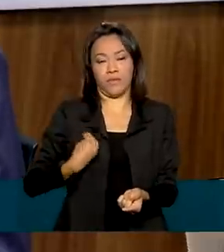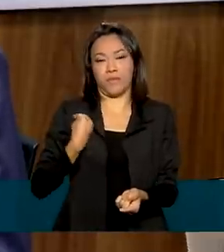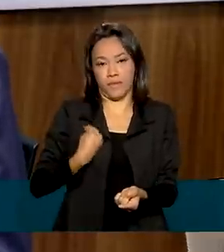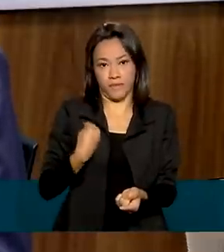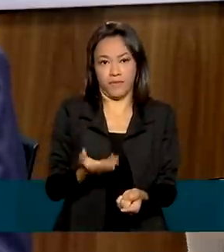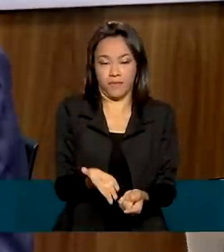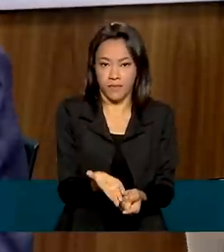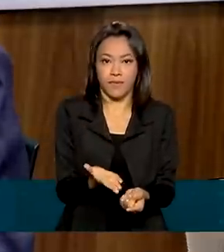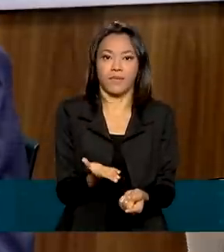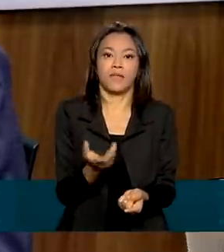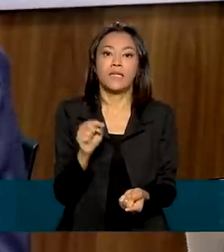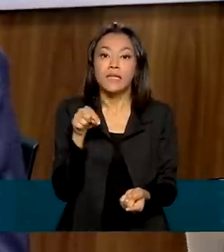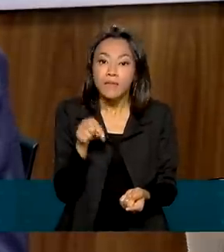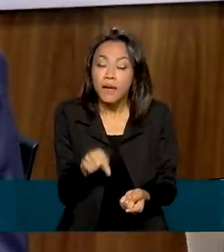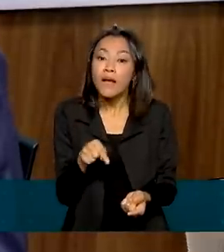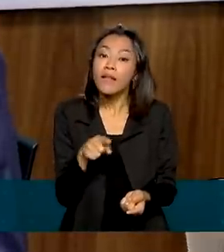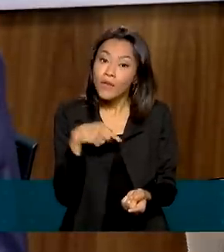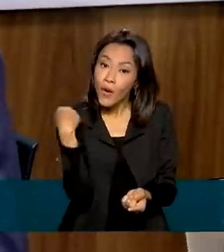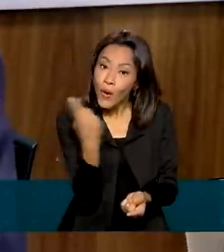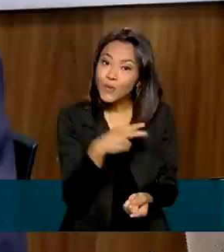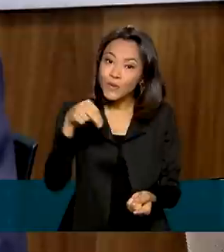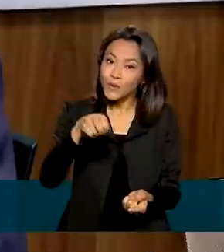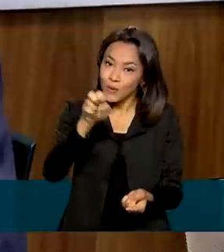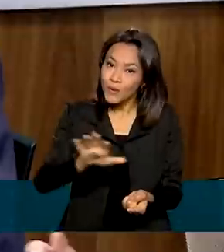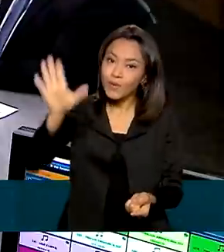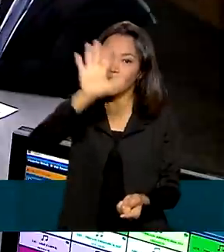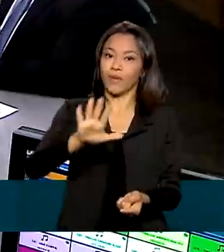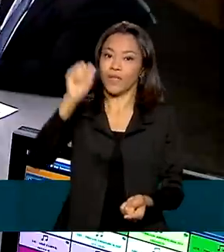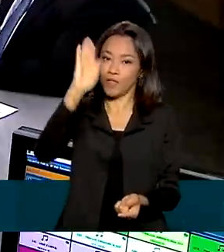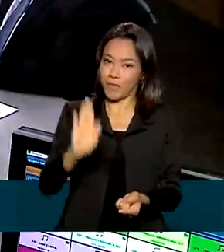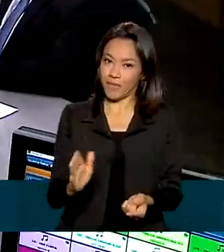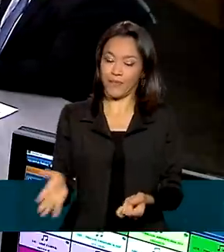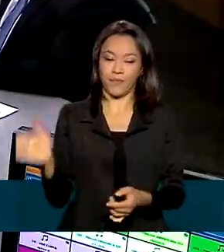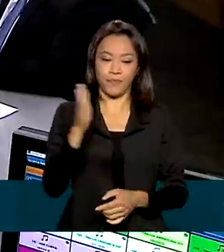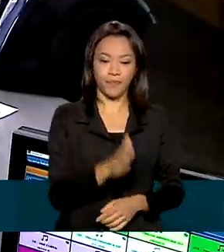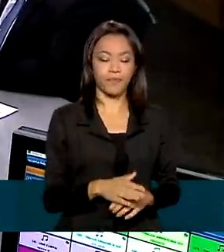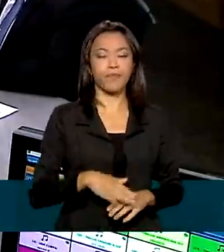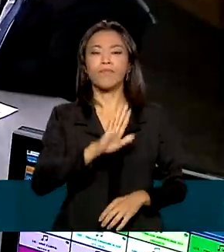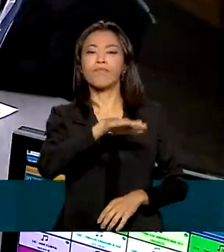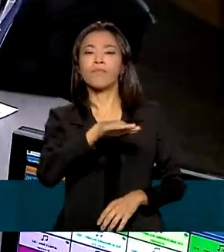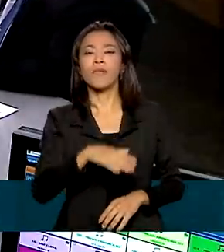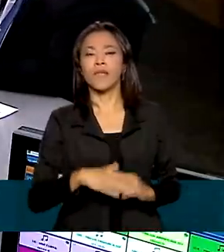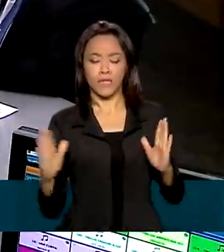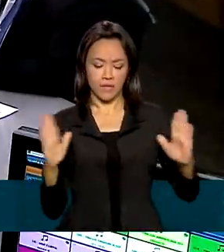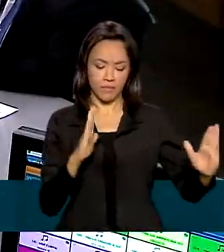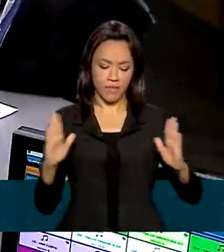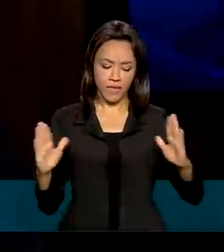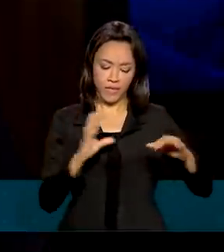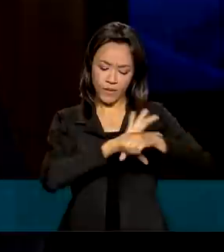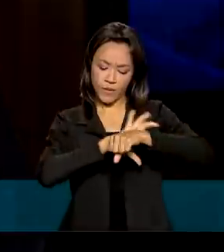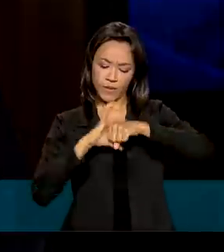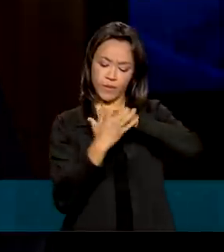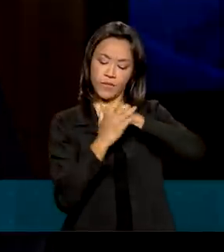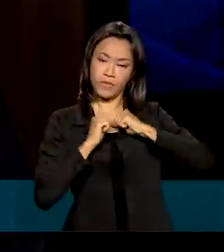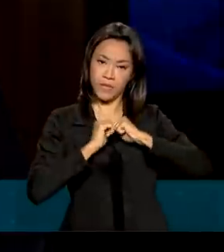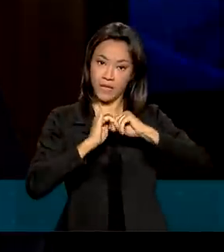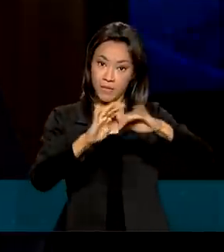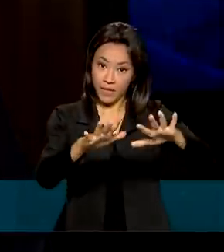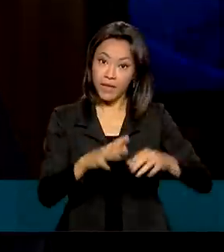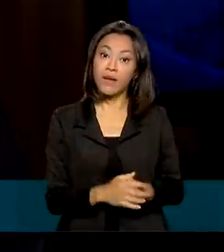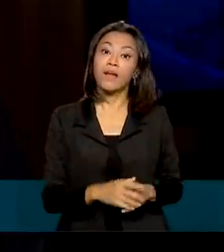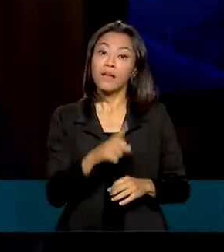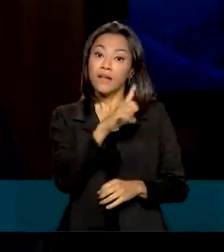assunto essa questão para o nosso nordeste brasileiro agora a presidente durante o Brasil conseguiu números excepcionais